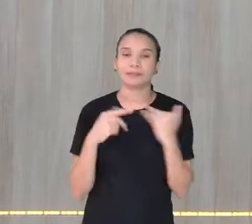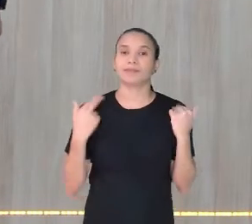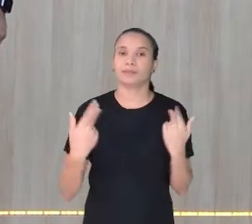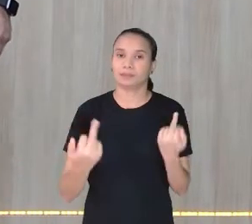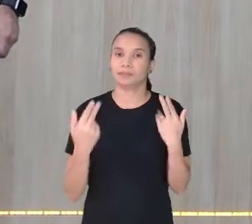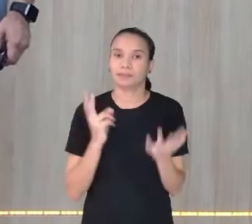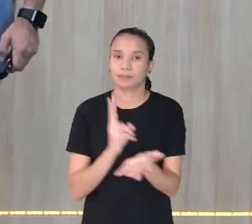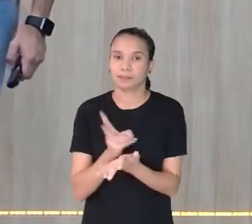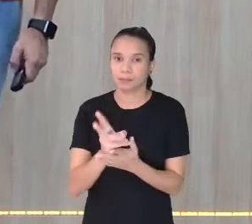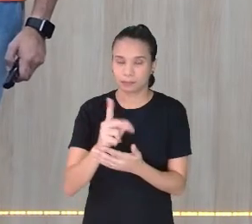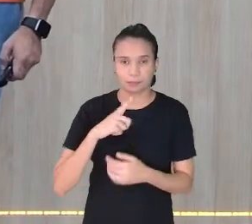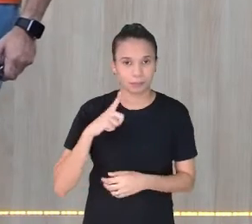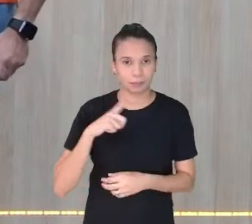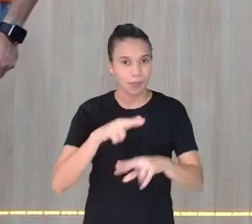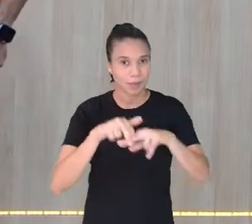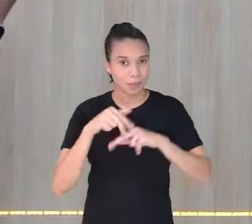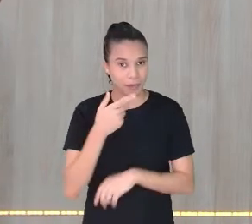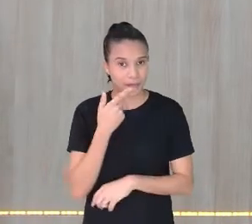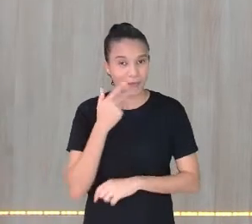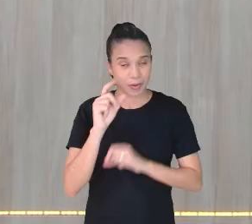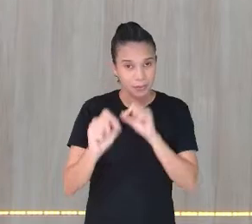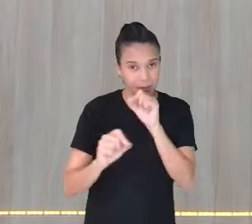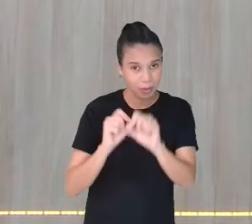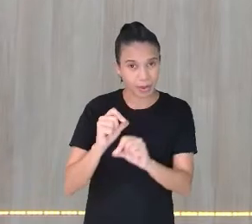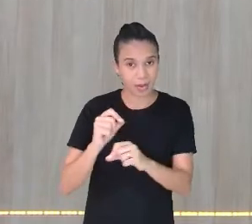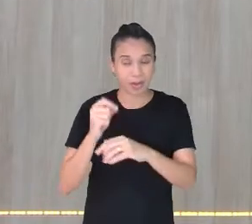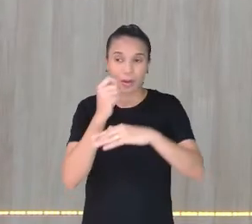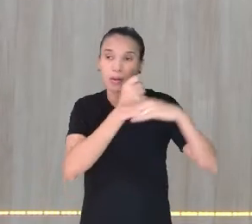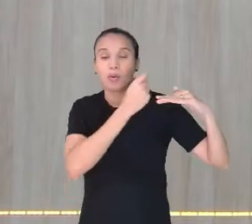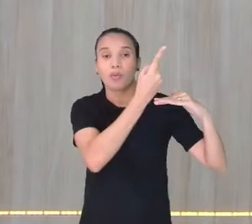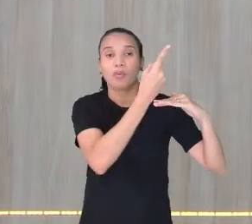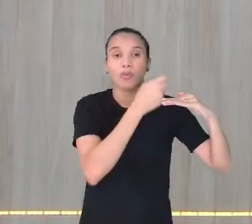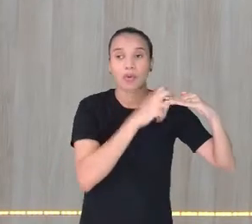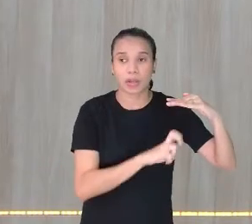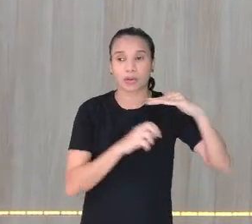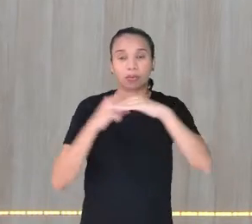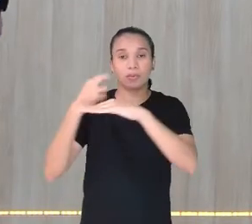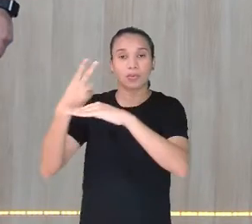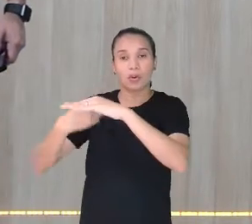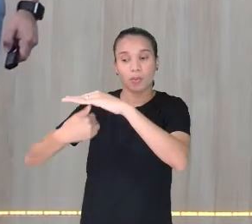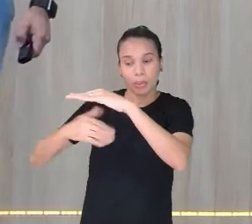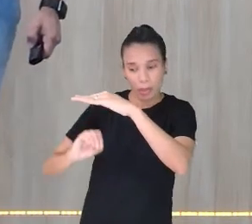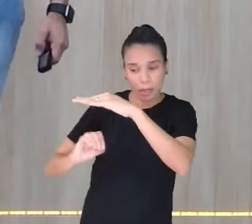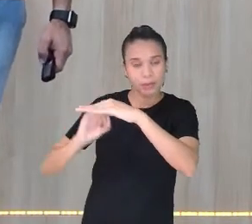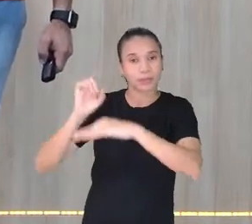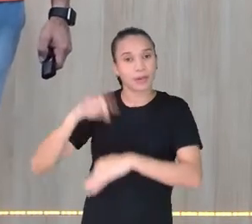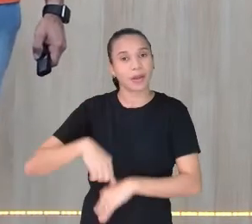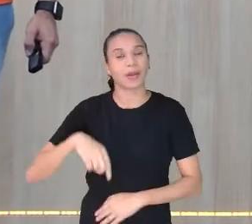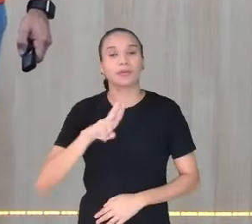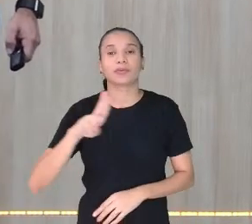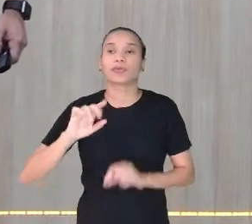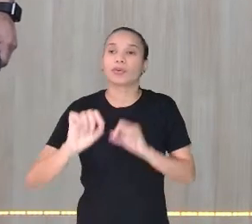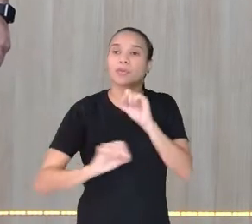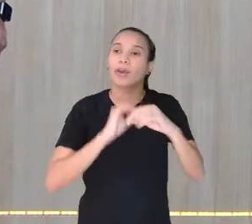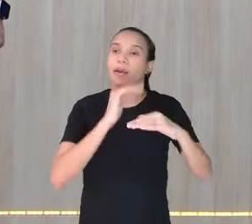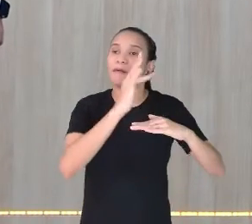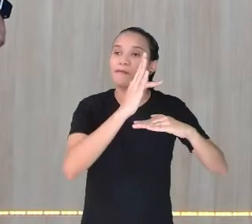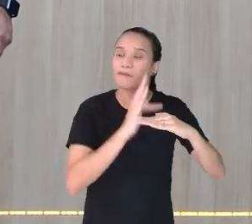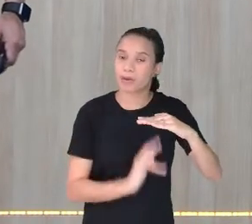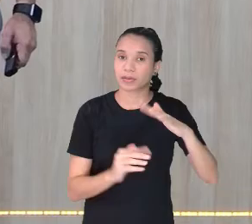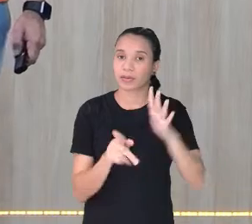a mesma. Então, eu digo aí que 1/5 e 2/10 são chamados aí de